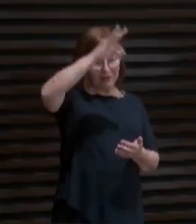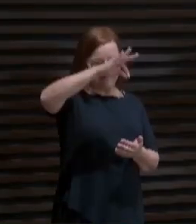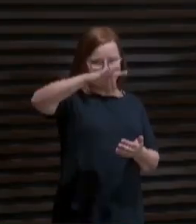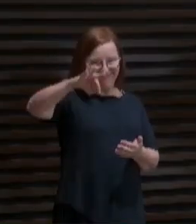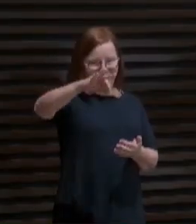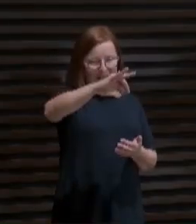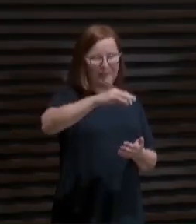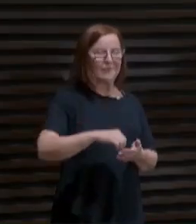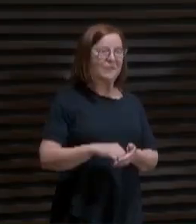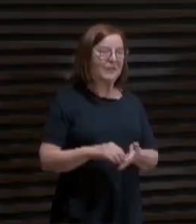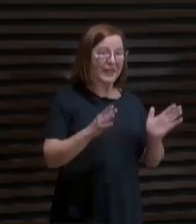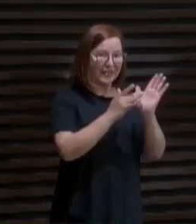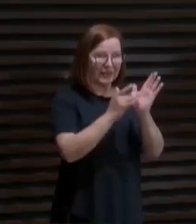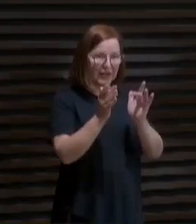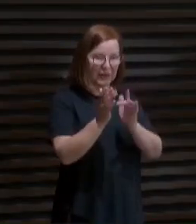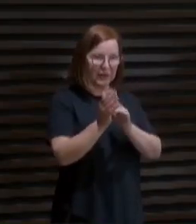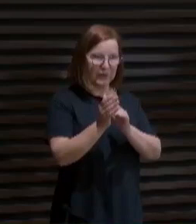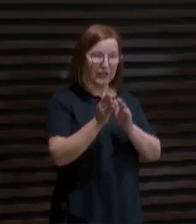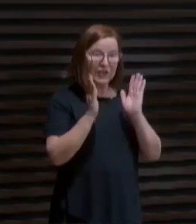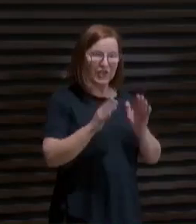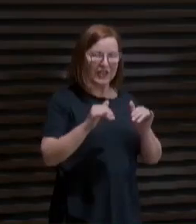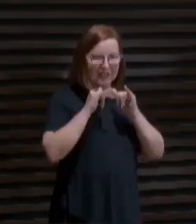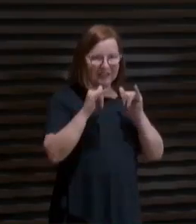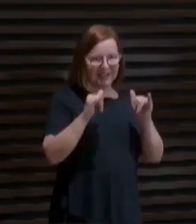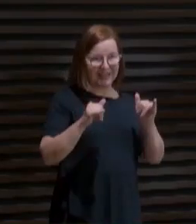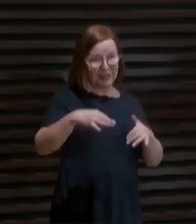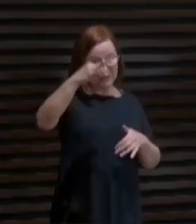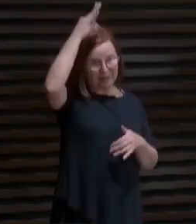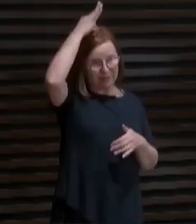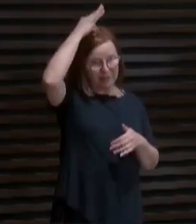Jesus havia dito a eles que o Espírito Santo viria para